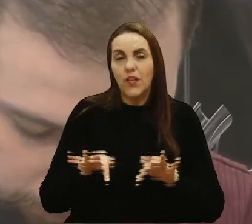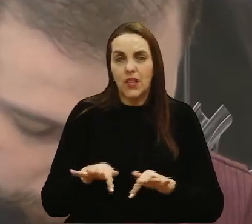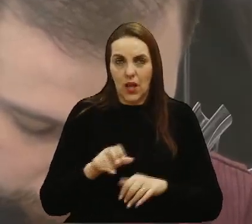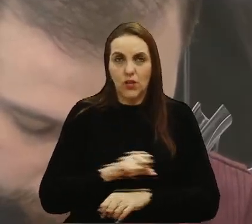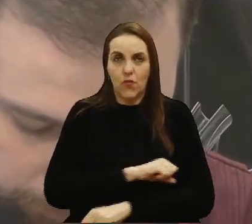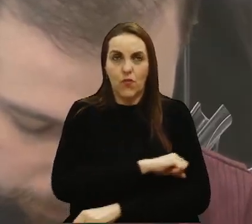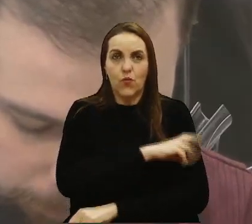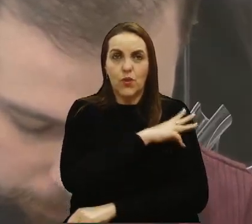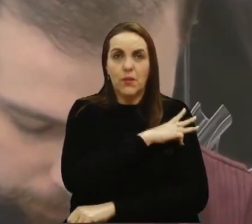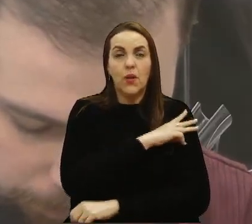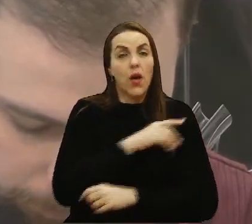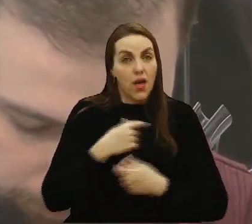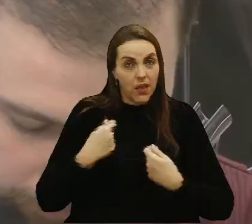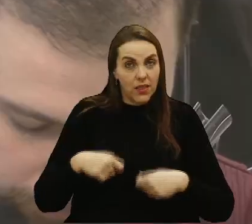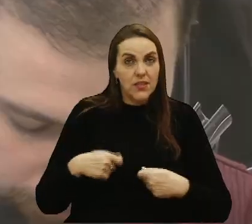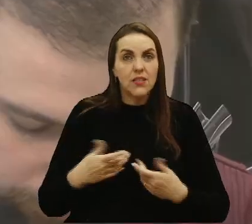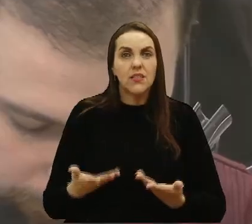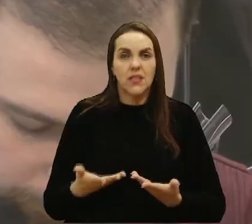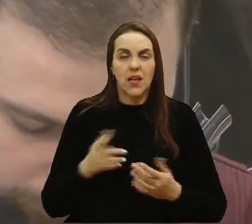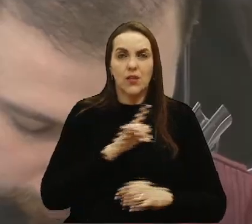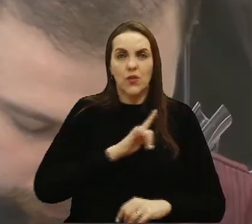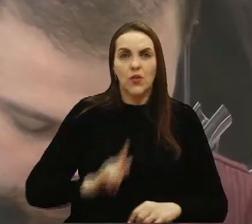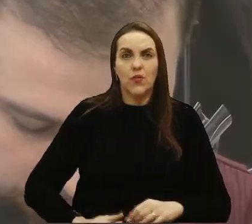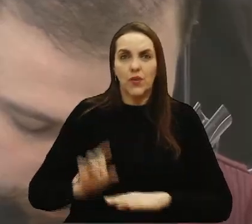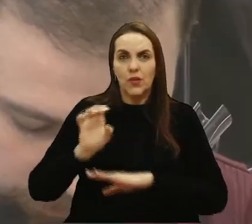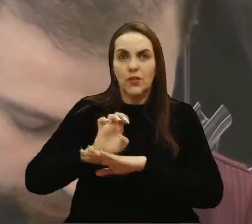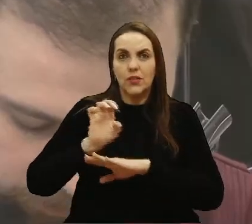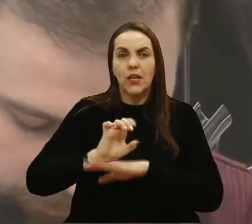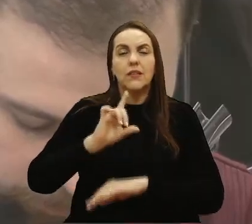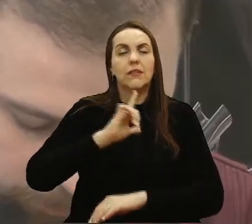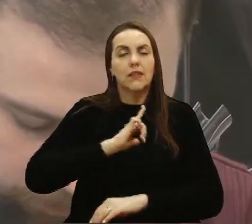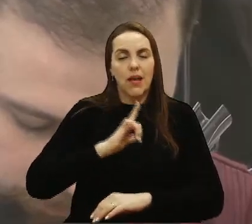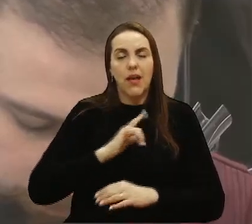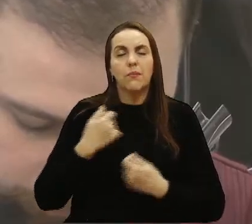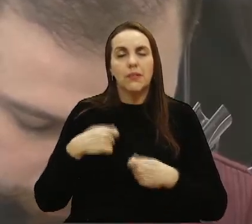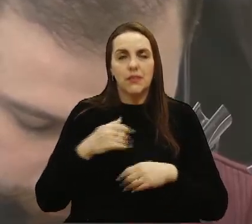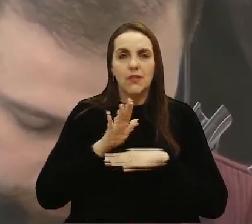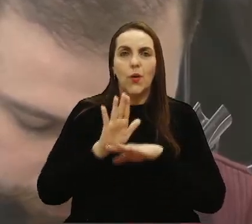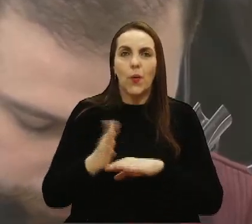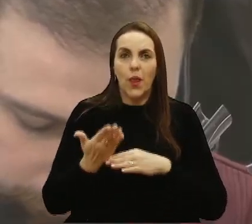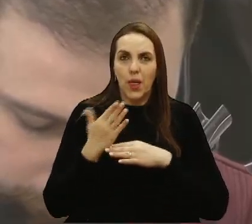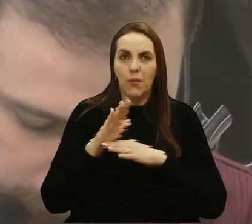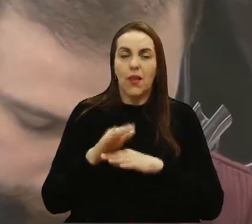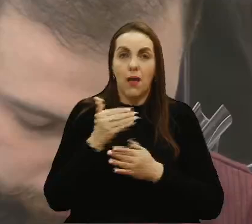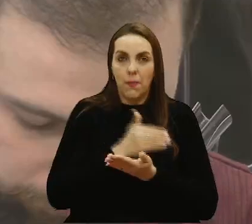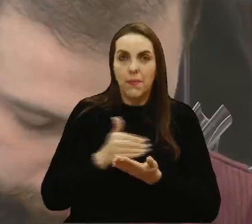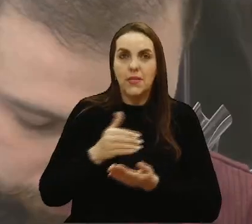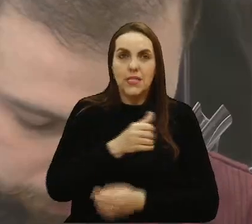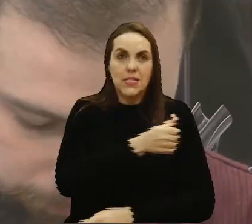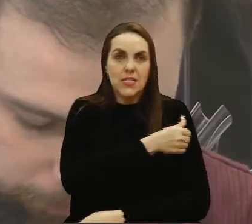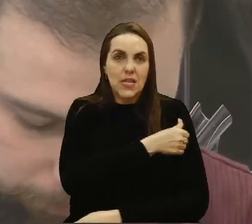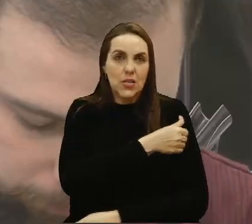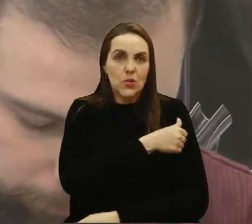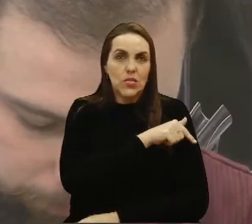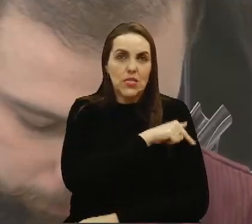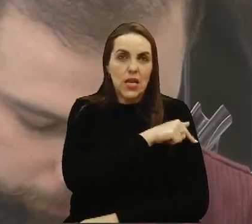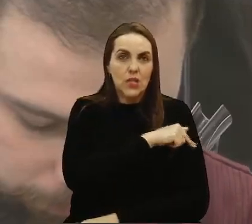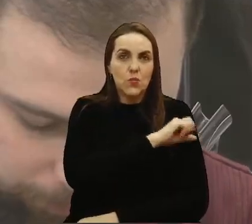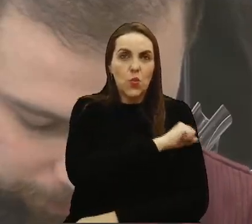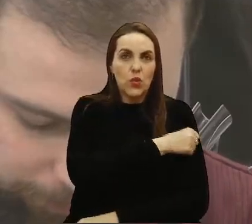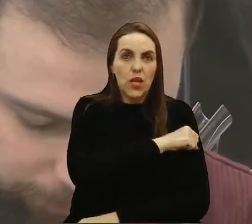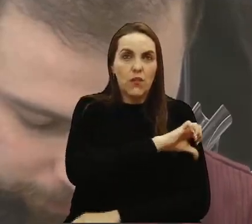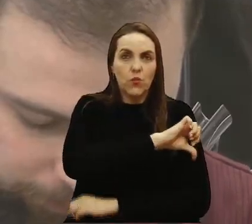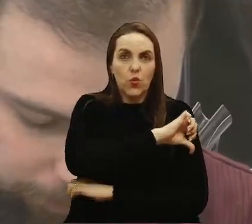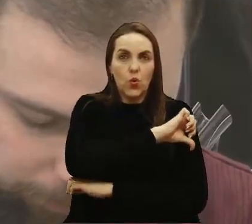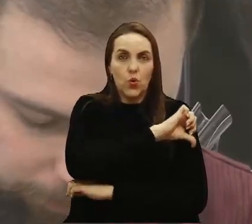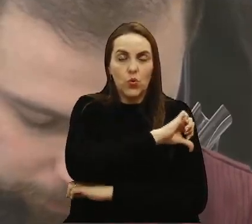é uma necessidade, né, e o governo do Estado tem que colaborar, então, a partir do 6º ano, né, 6º, 7º, 8º e